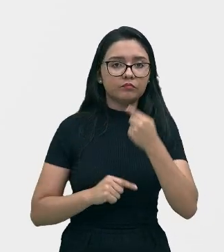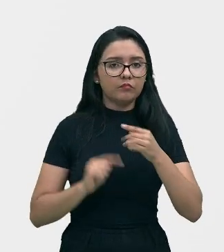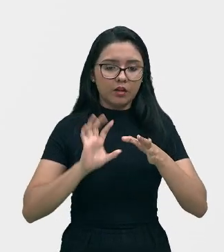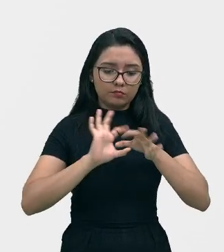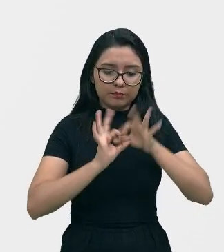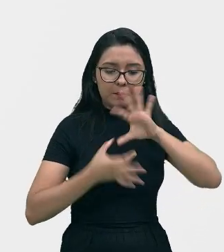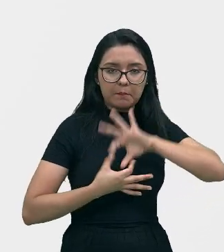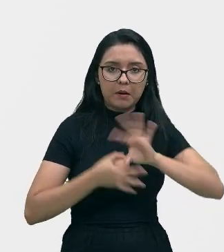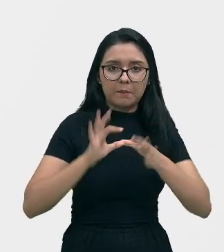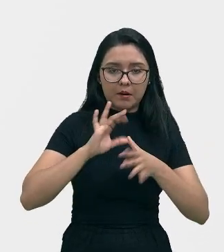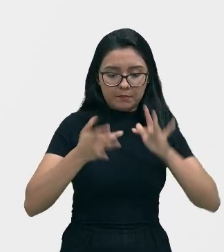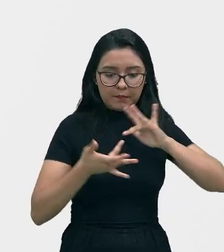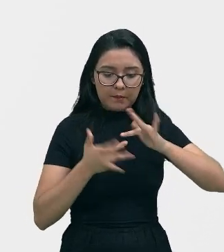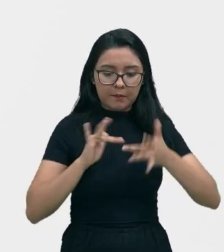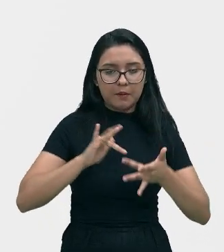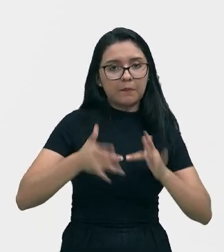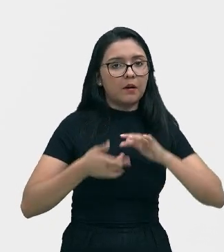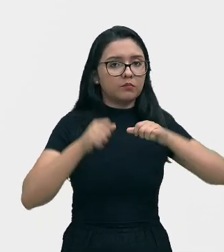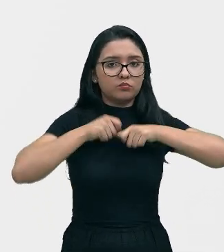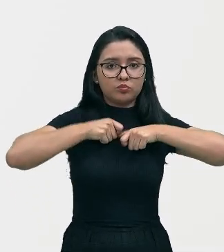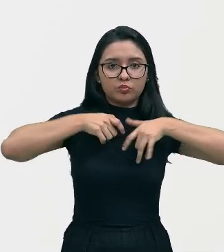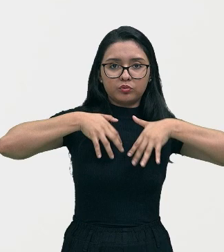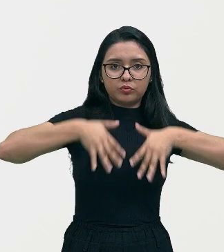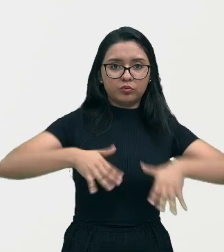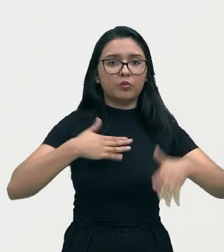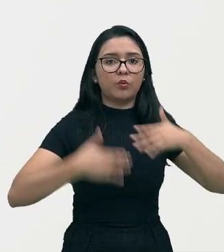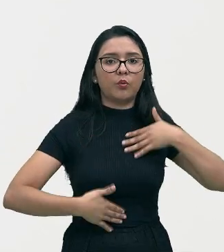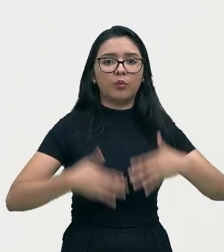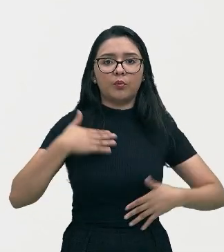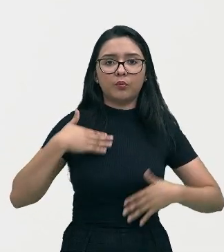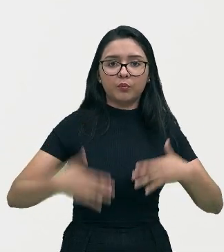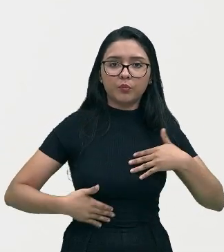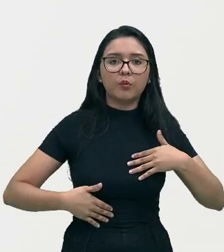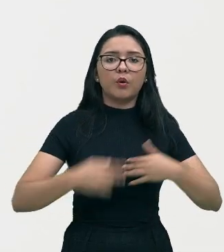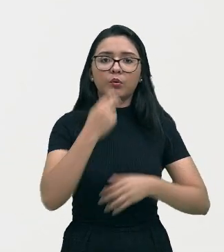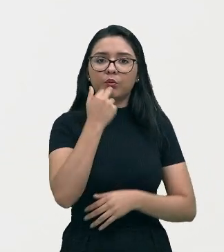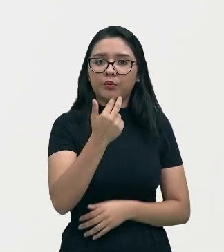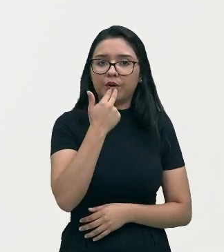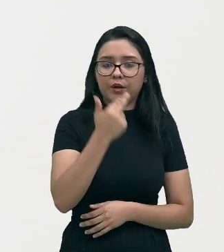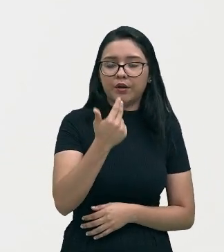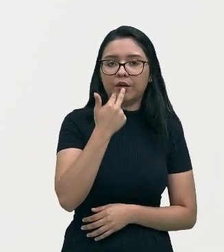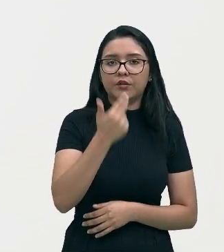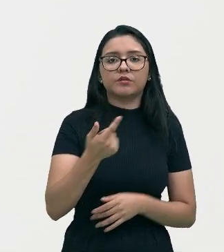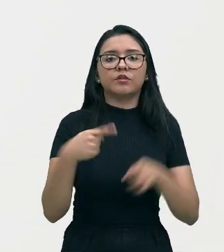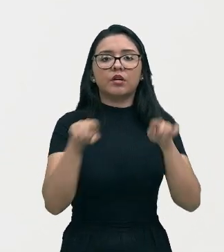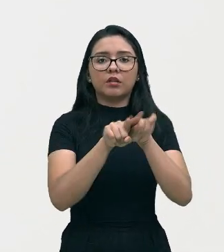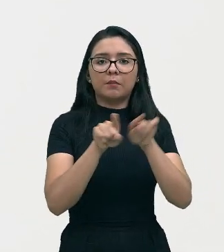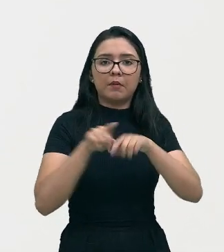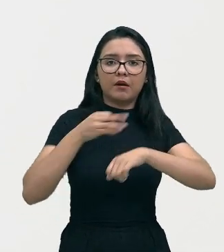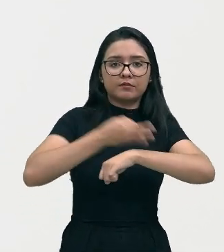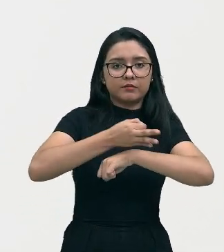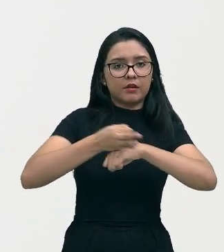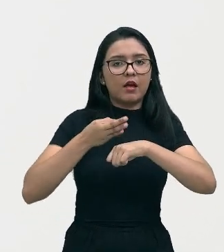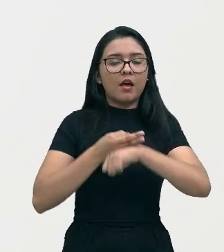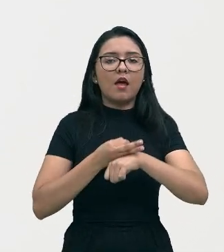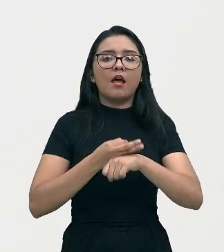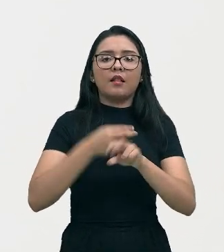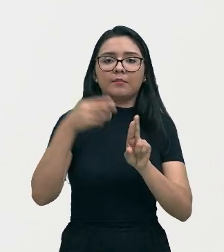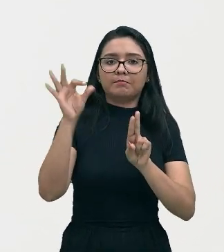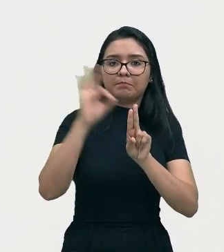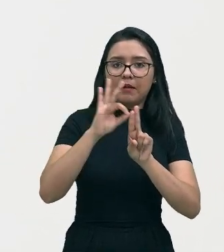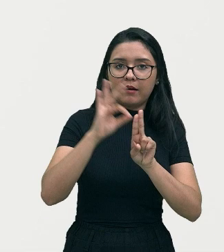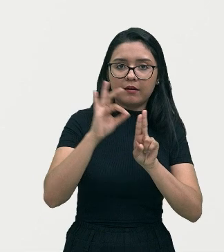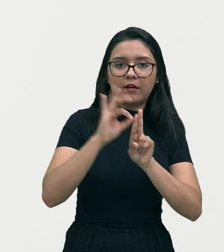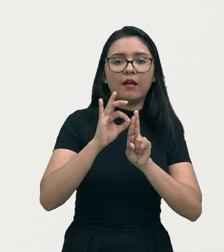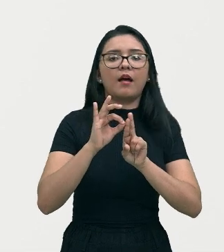comunicação, né? Ele vai enviar para todo o corpo ali os nutrientes, vai enviar as suas células, né? As plaquetas,